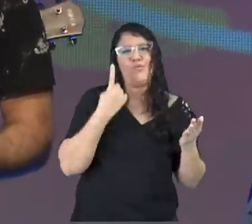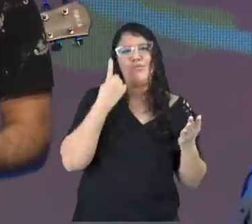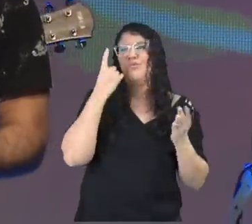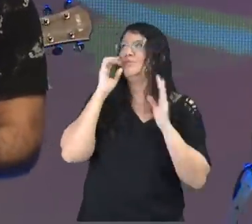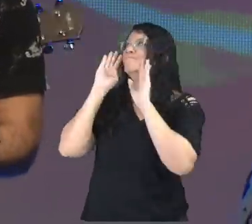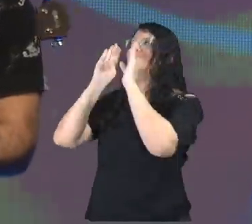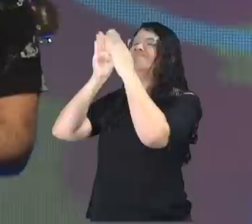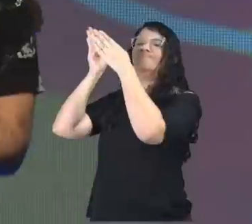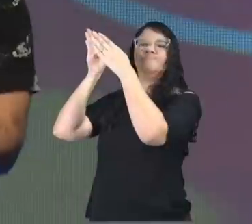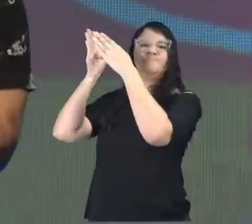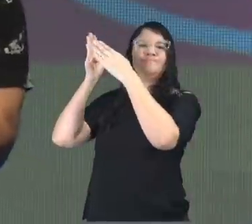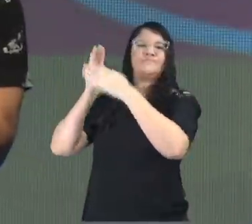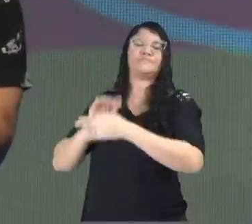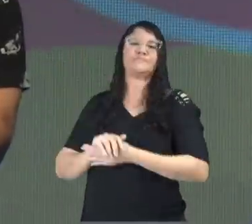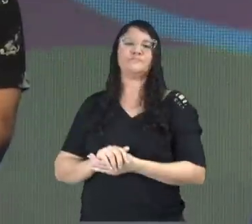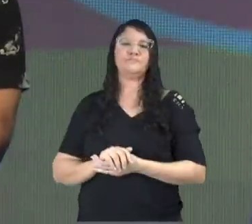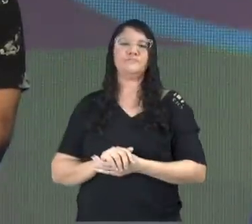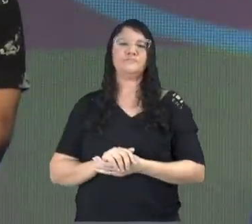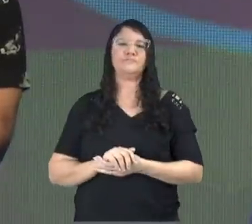E ele continua: